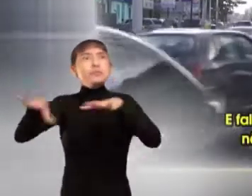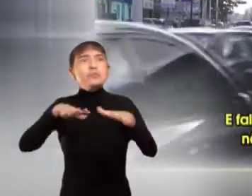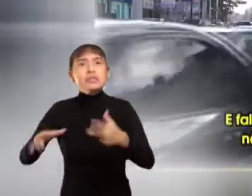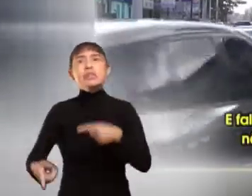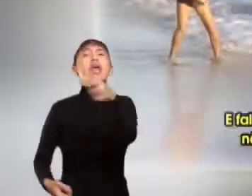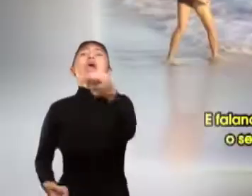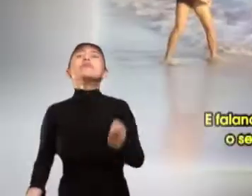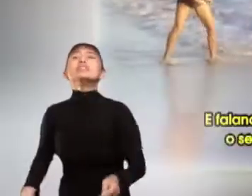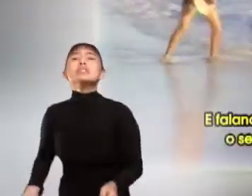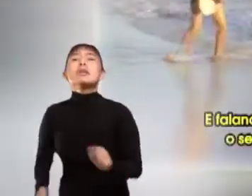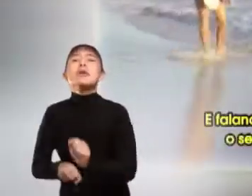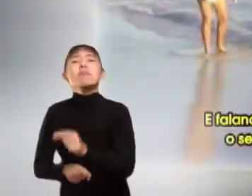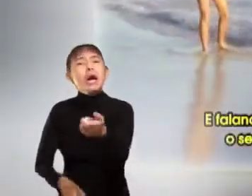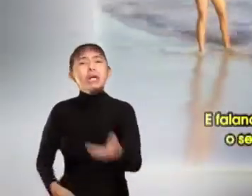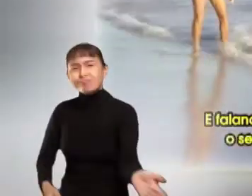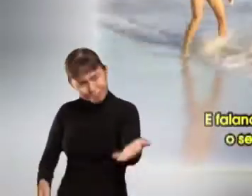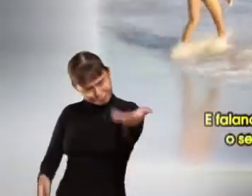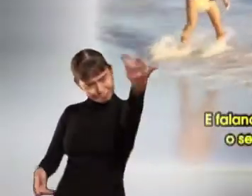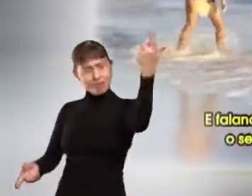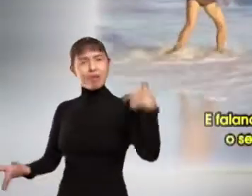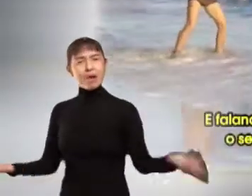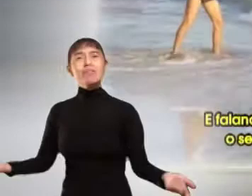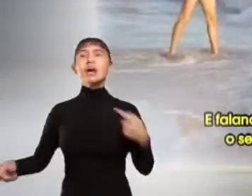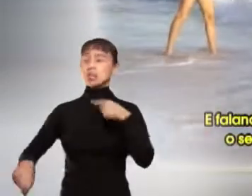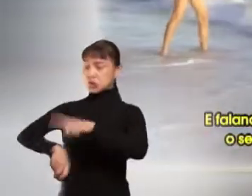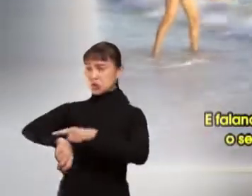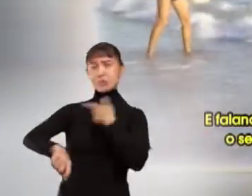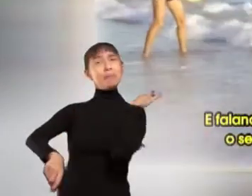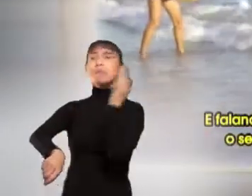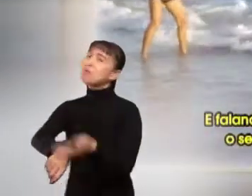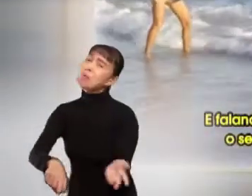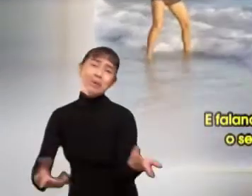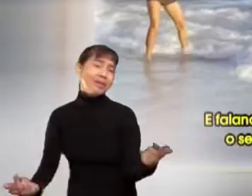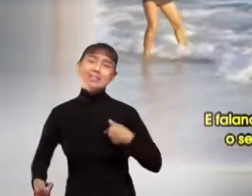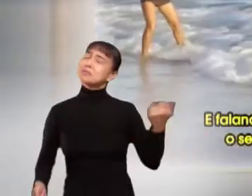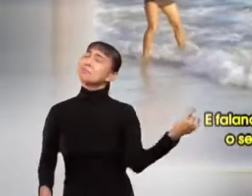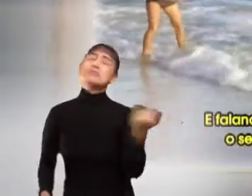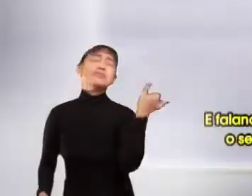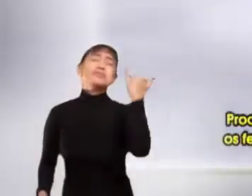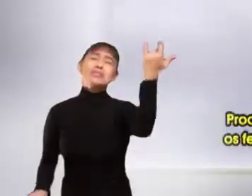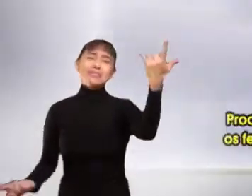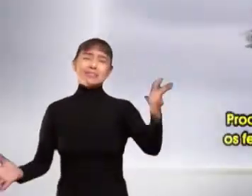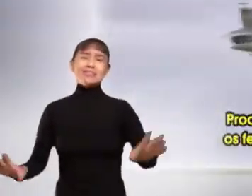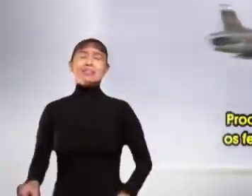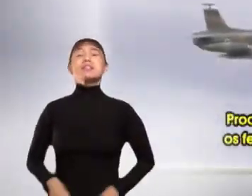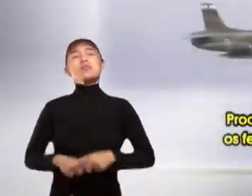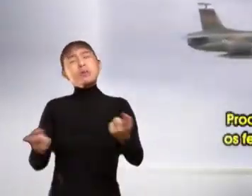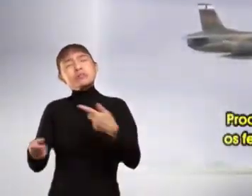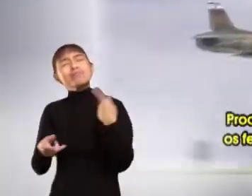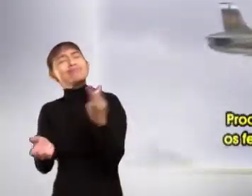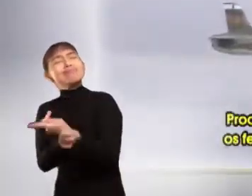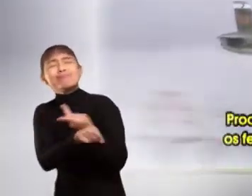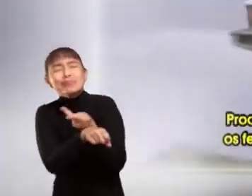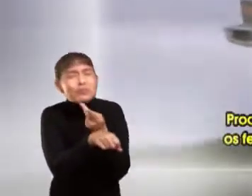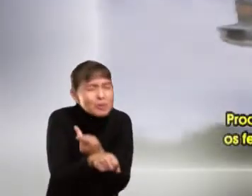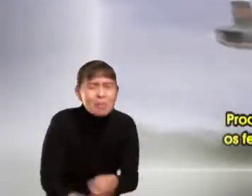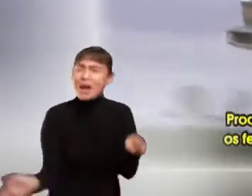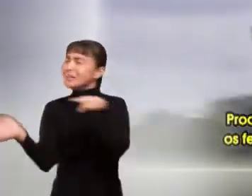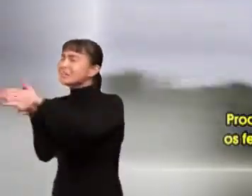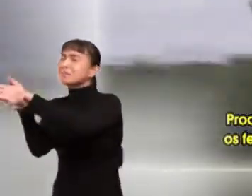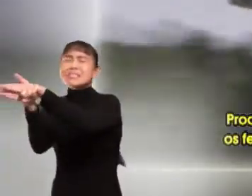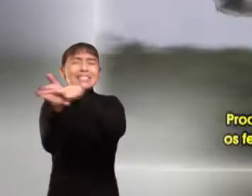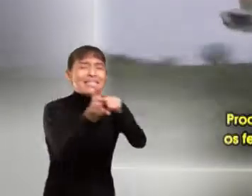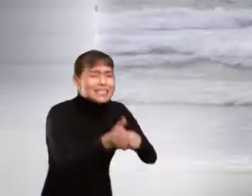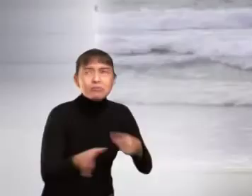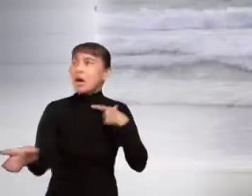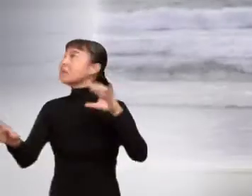não fique aí parado. E falando em tempo, não perca o seu, que é tão precioso. Procure saber mais sobre os fenômenos